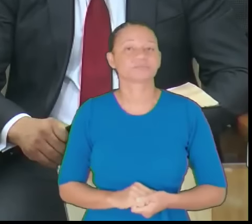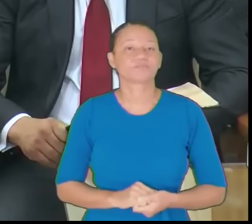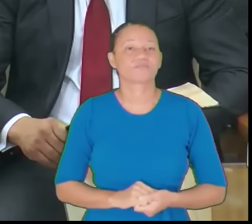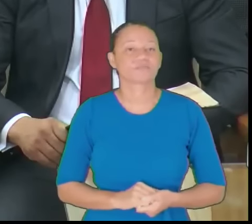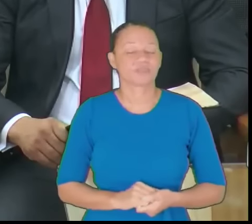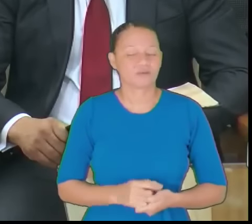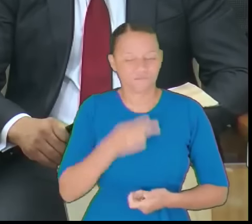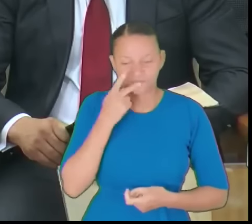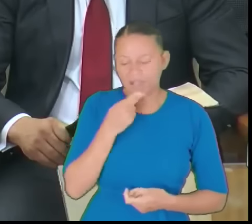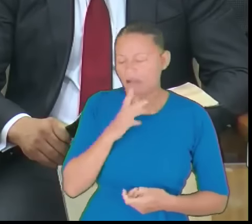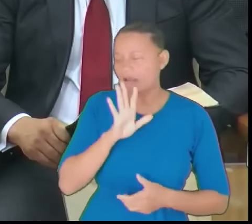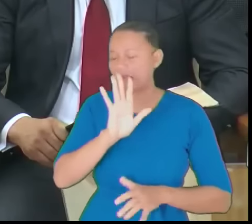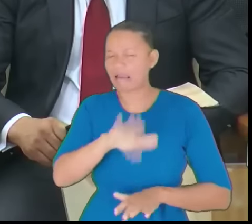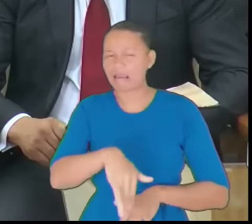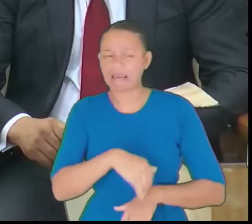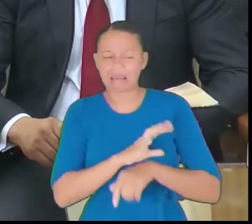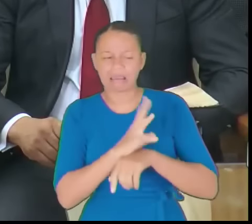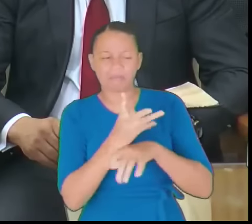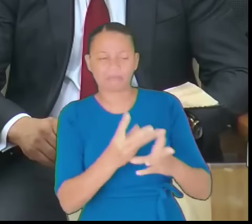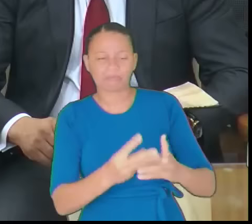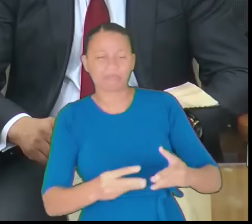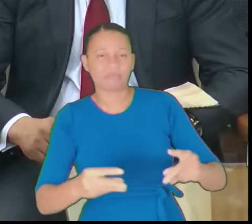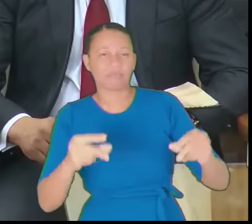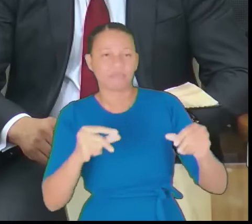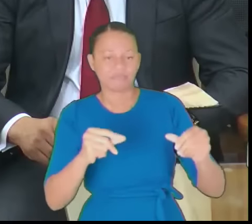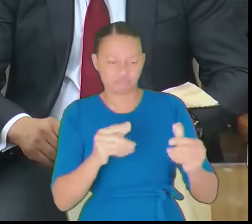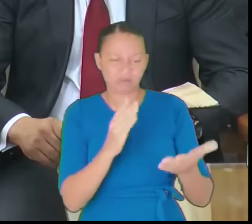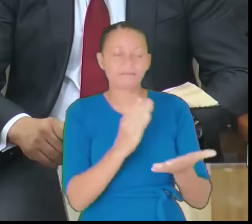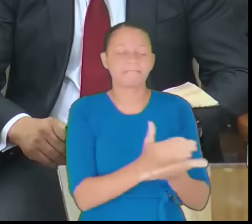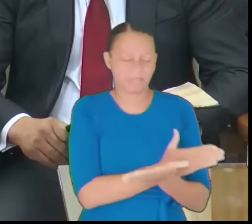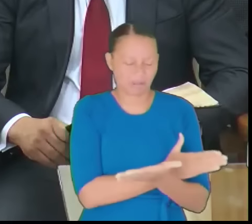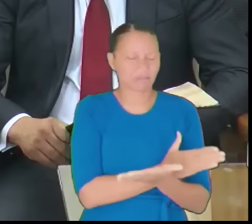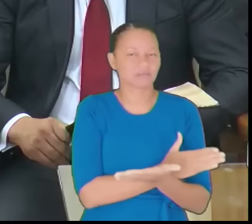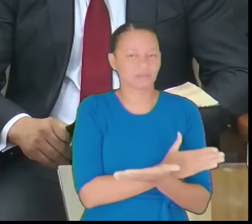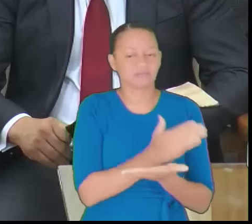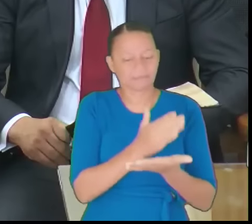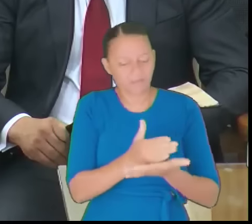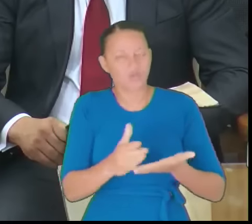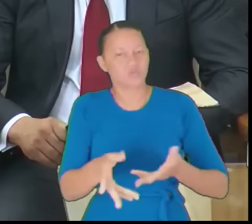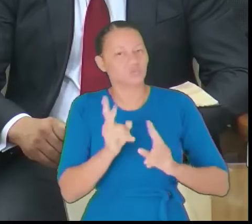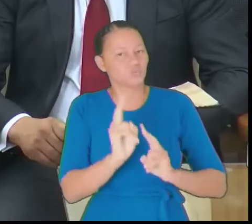Disseram que a igreja ia morrer. Morreu uma parte, mas a outra está viva.